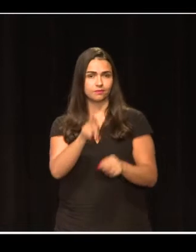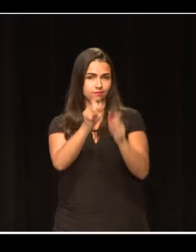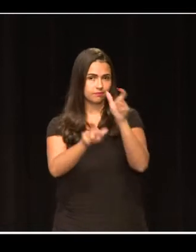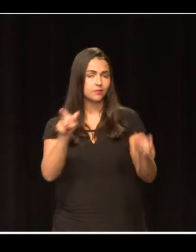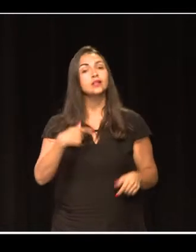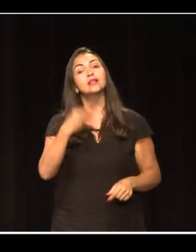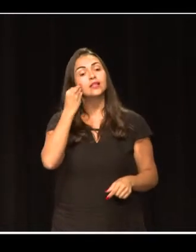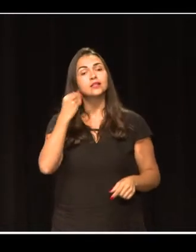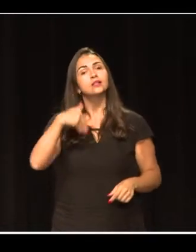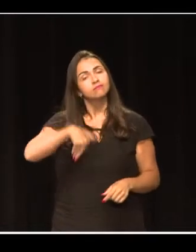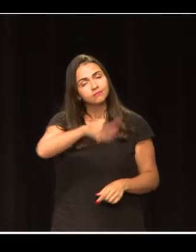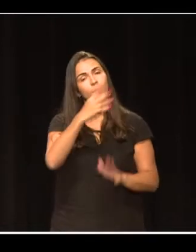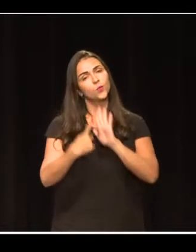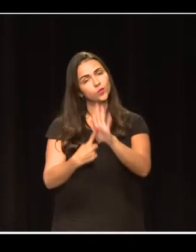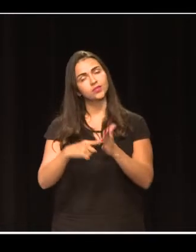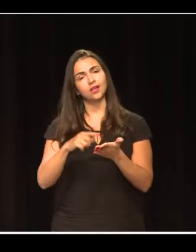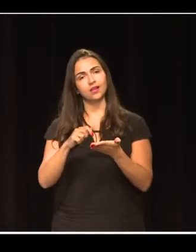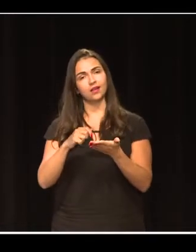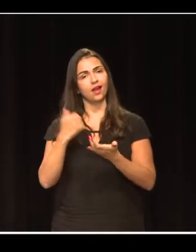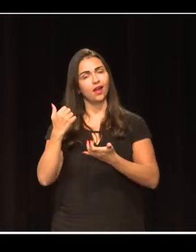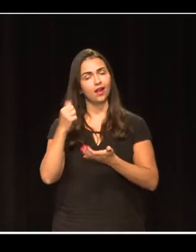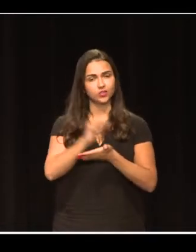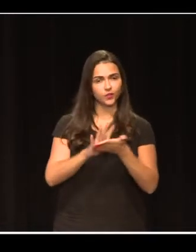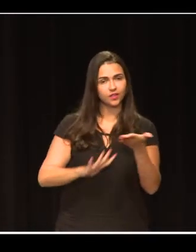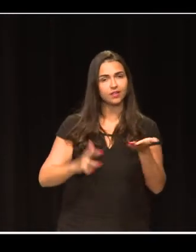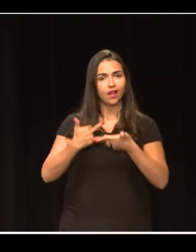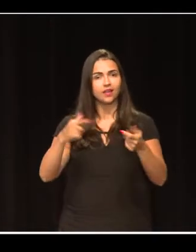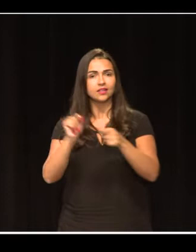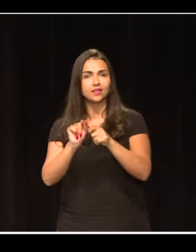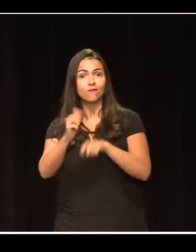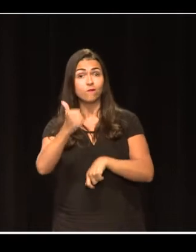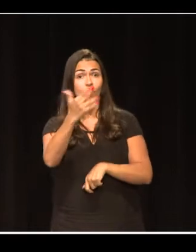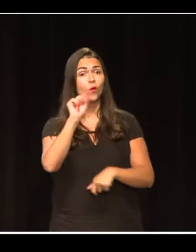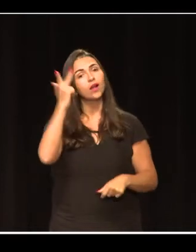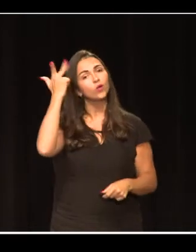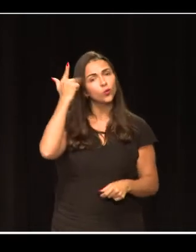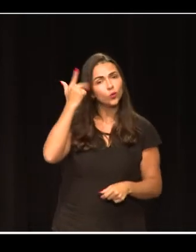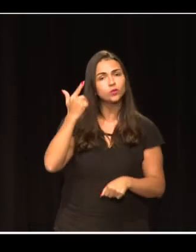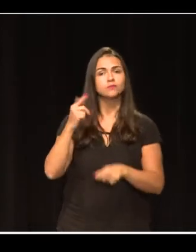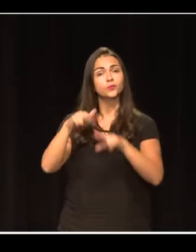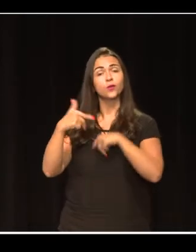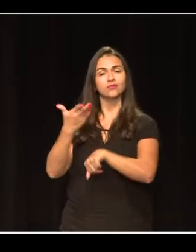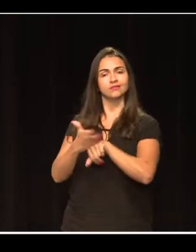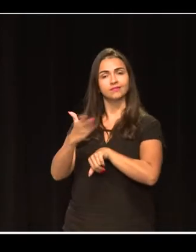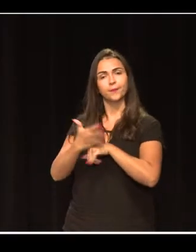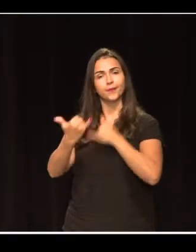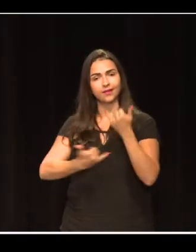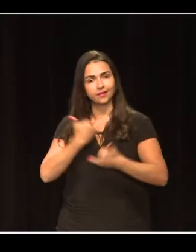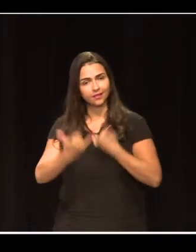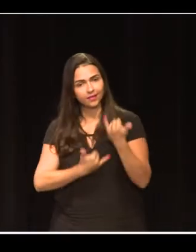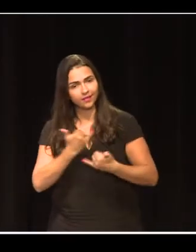levar atividades lúdicas, no sentido de também construir o conceito através da brincadeira,